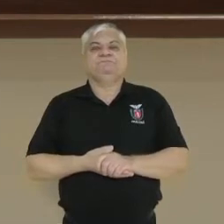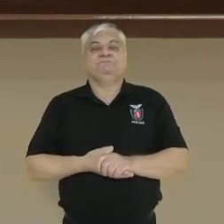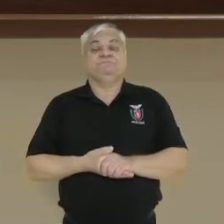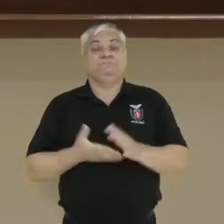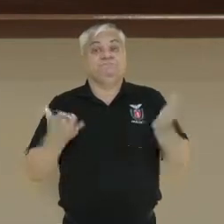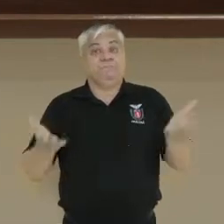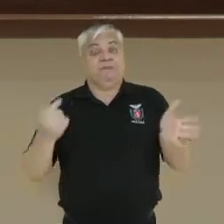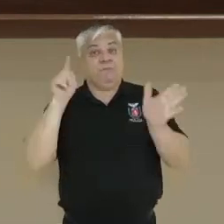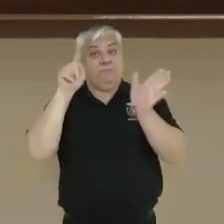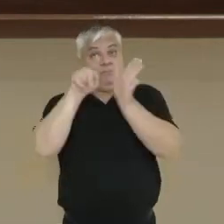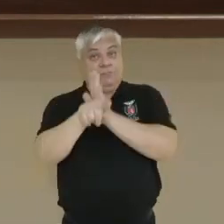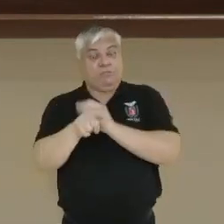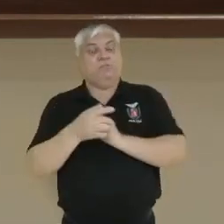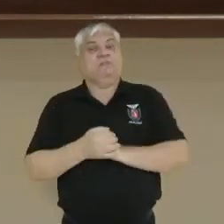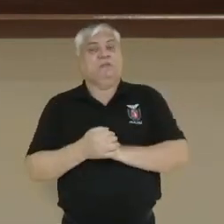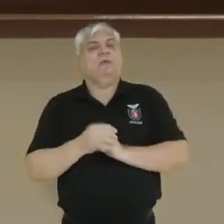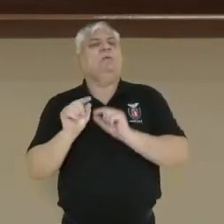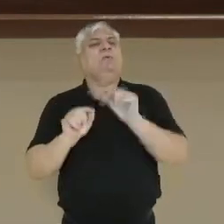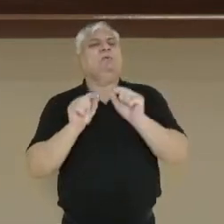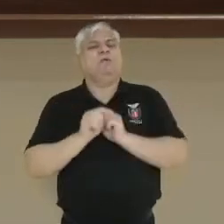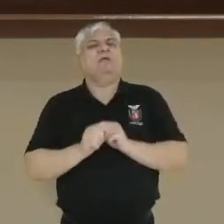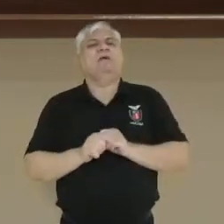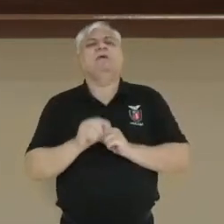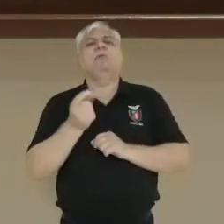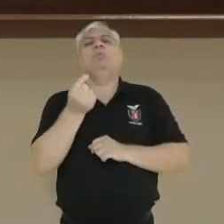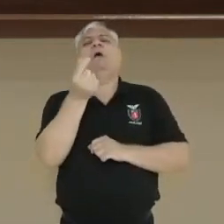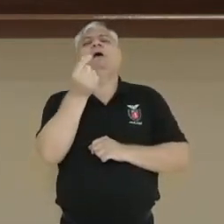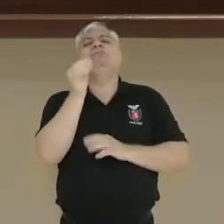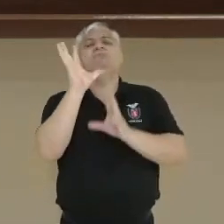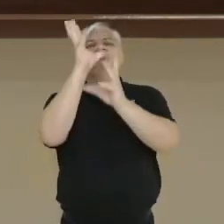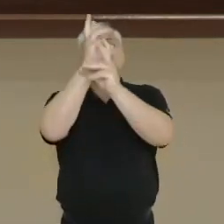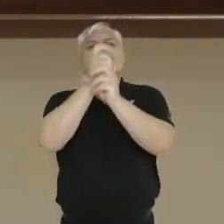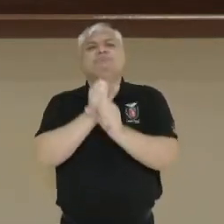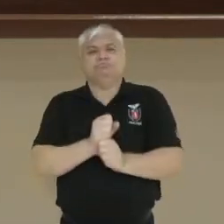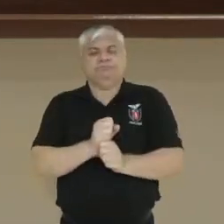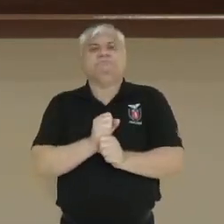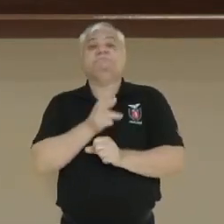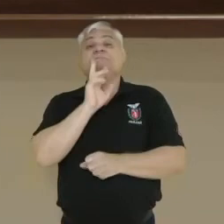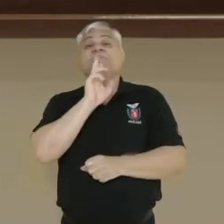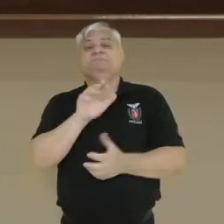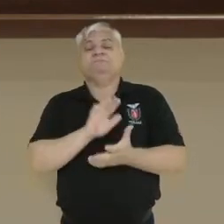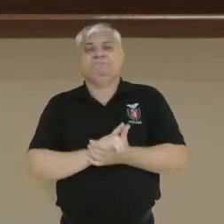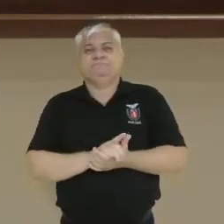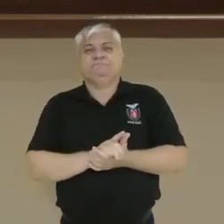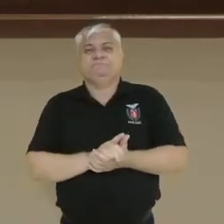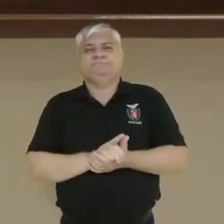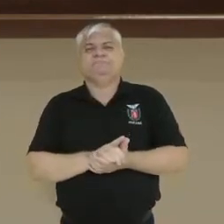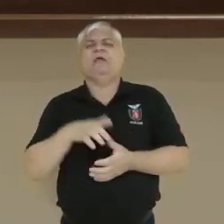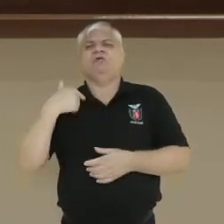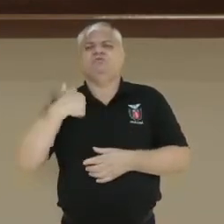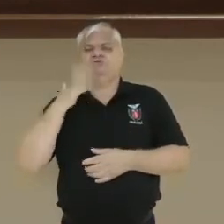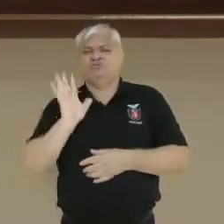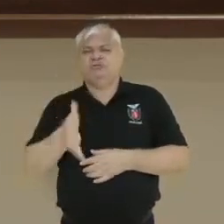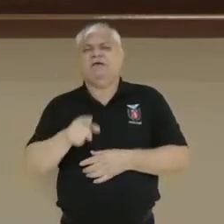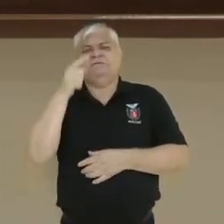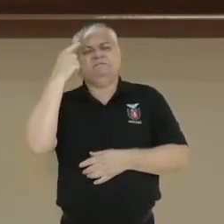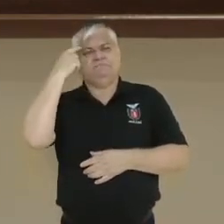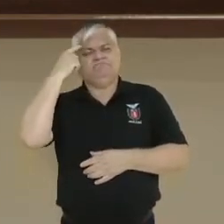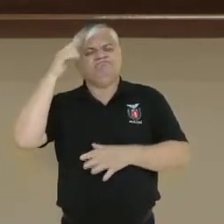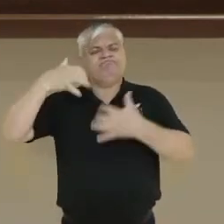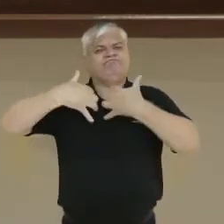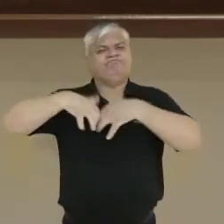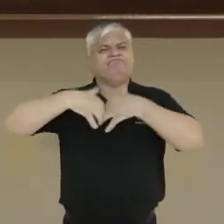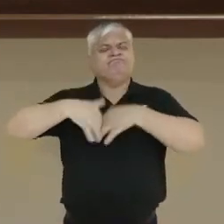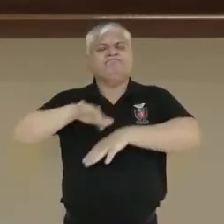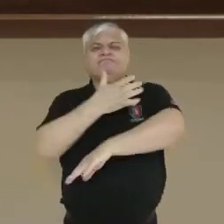Bem, a minha pergunta ali, né, galera, foi só quanto que é a despesa. Isso é importante. Mas eu já fiz ali um exercício para vocês pensarem quais